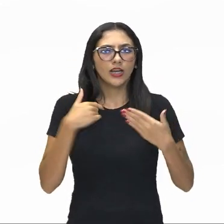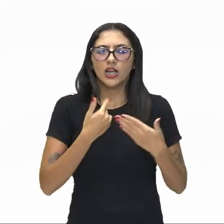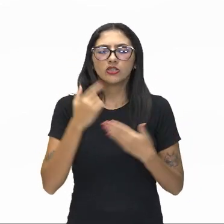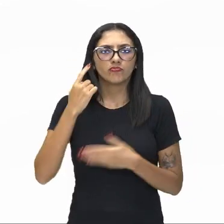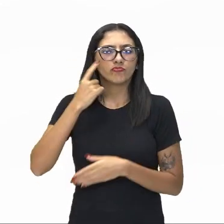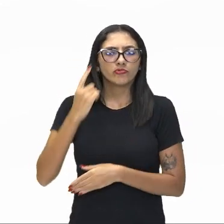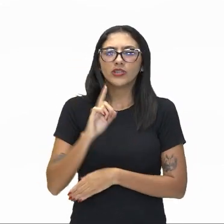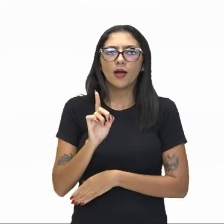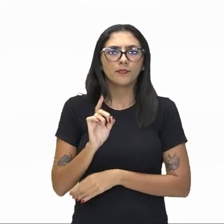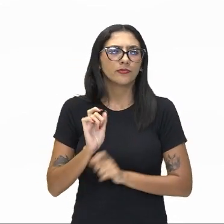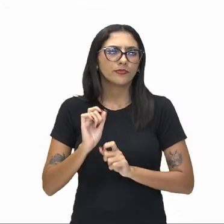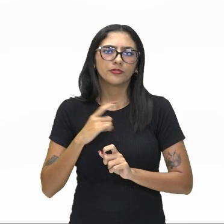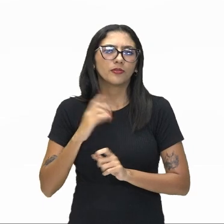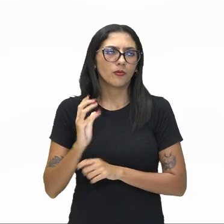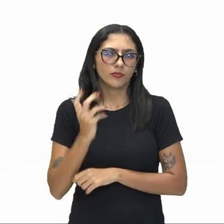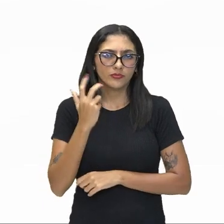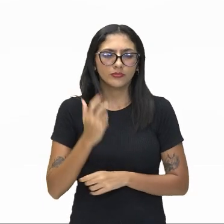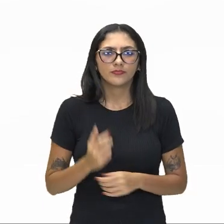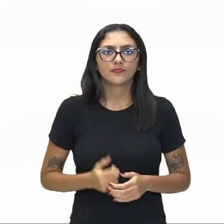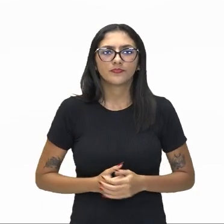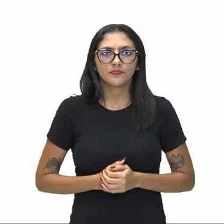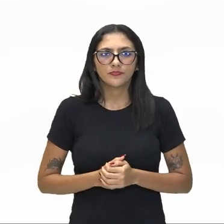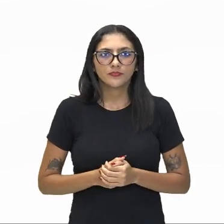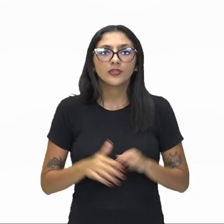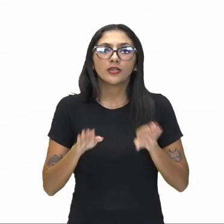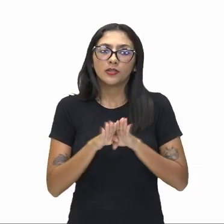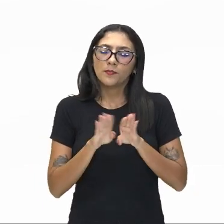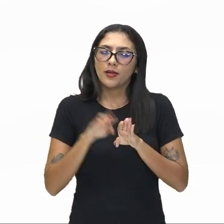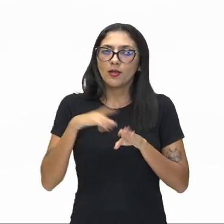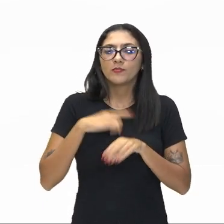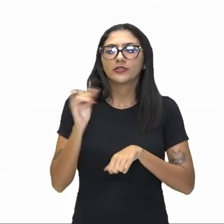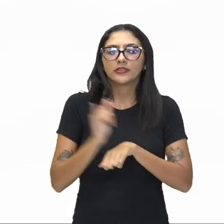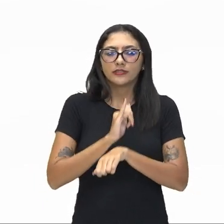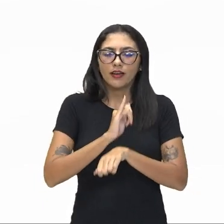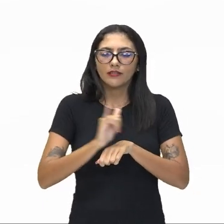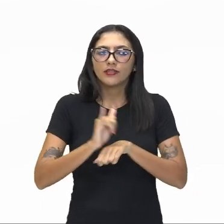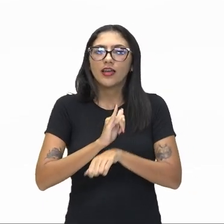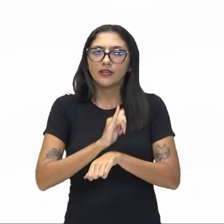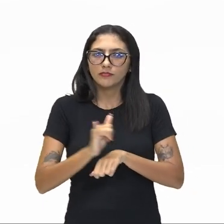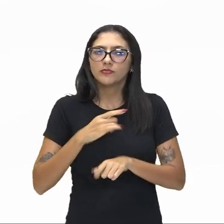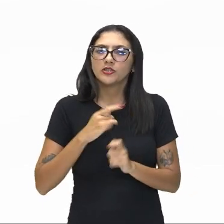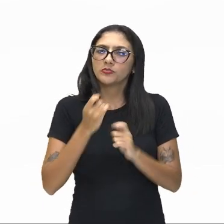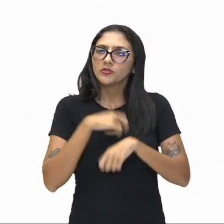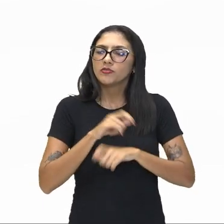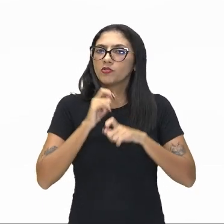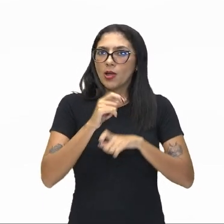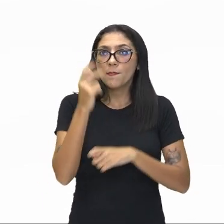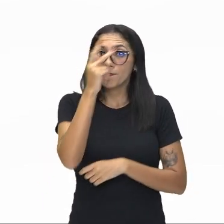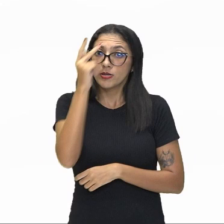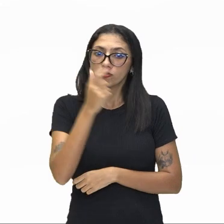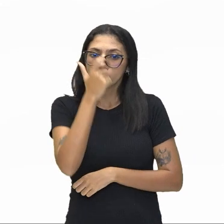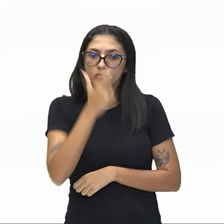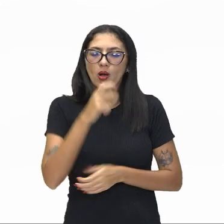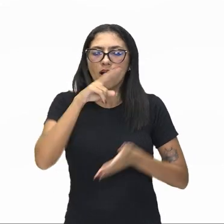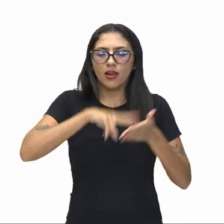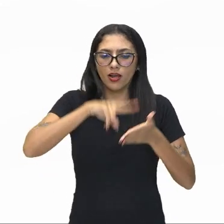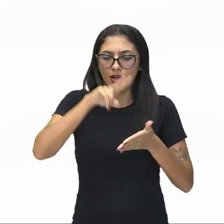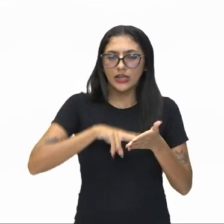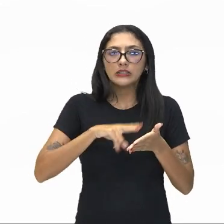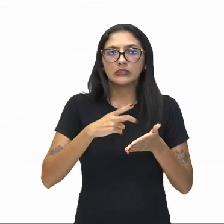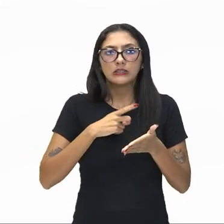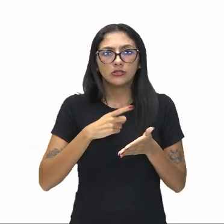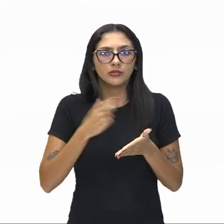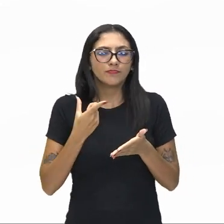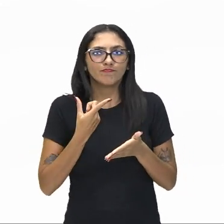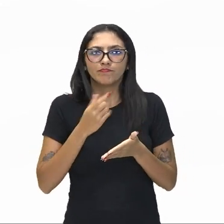ponto máximo do conflito. E aí trata-se também de uma técnica muito utilizada para despertar a curiosidade do leitor, foi o que eu falei para vocês, né? O leitor